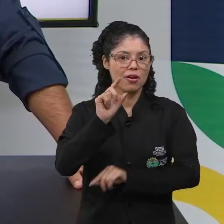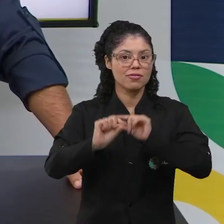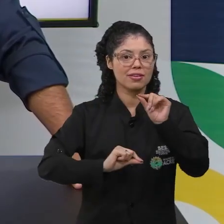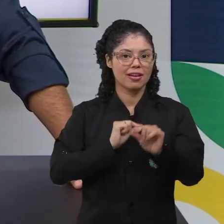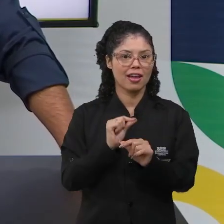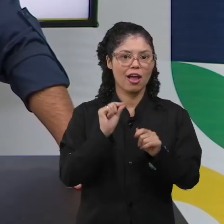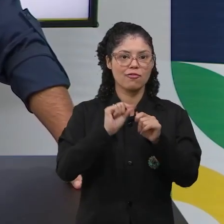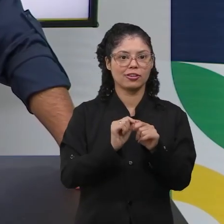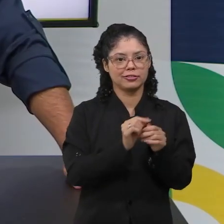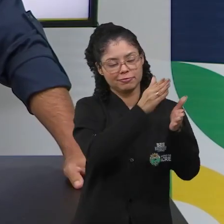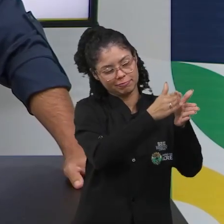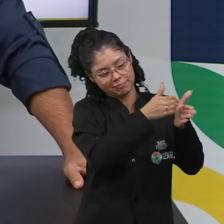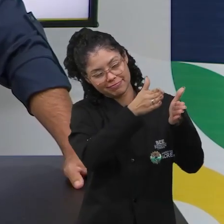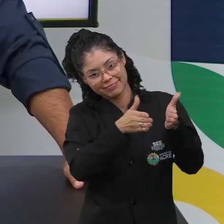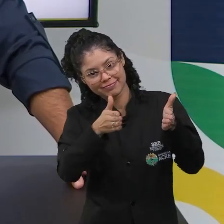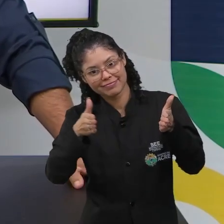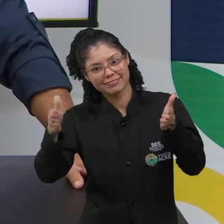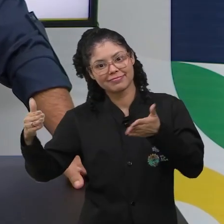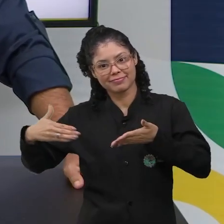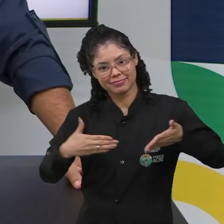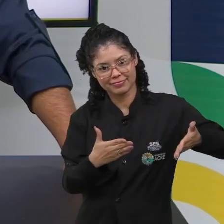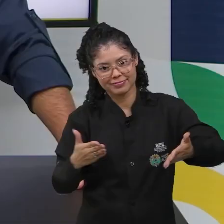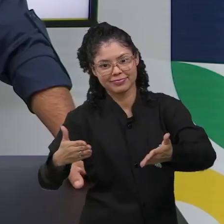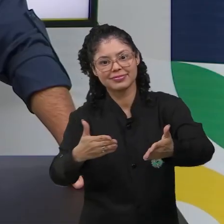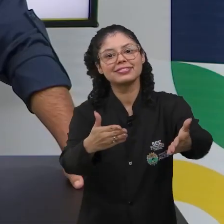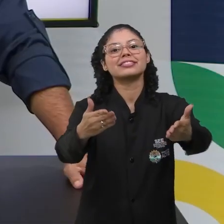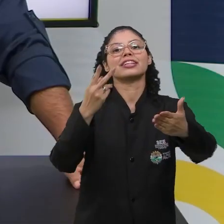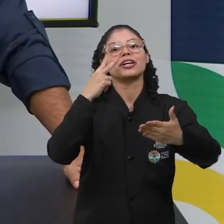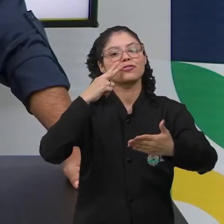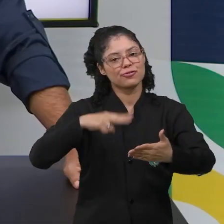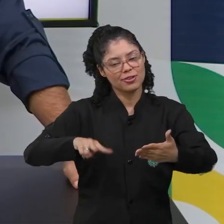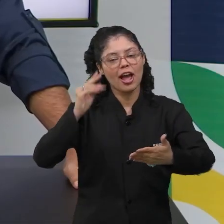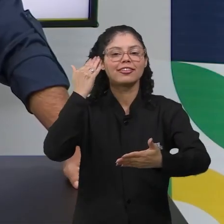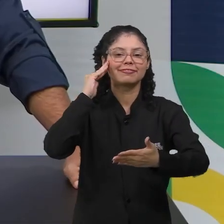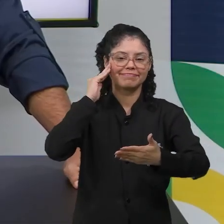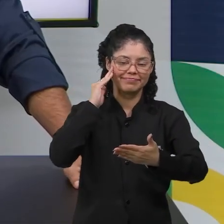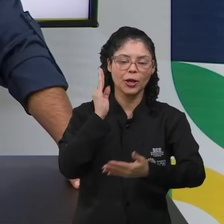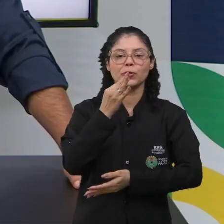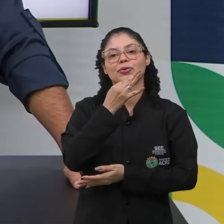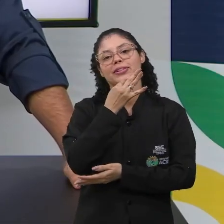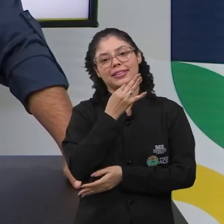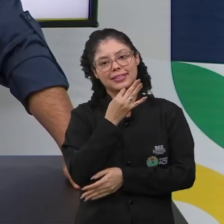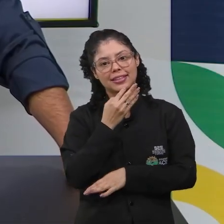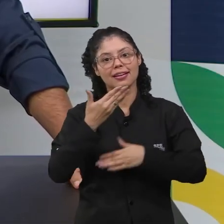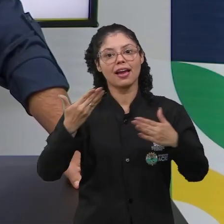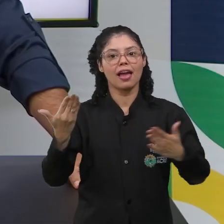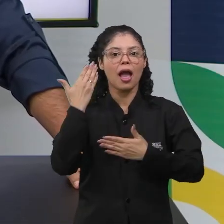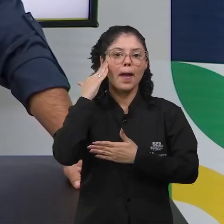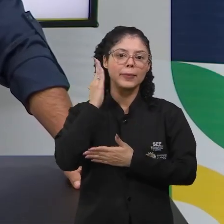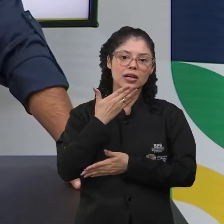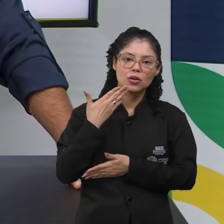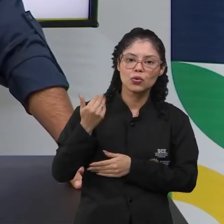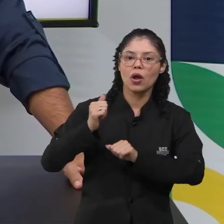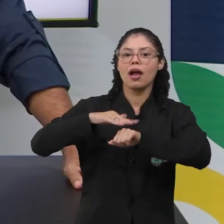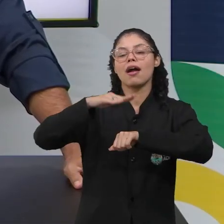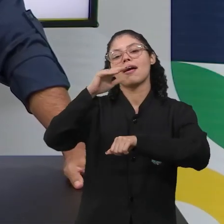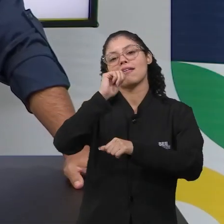fazer o caminho que o Rio Sena faz e a gente vai entendendo e conhecendo e compreendendo ainda